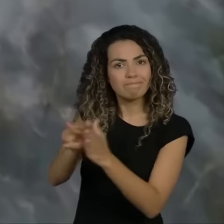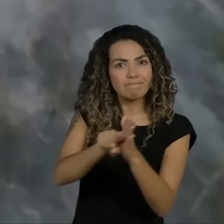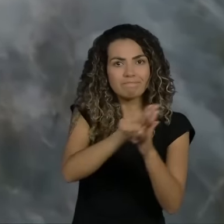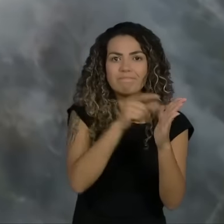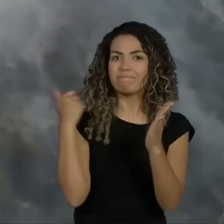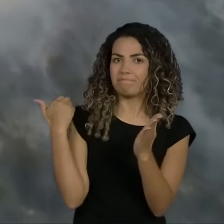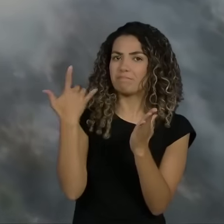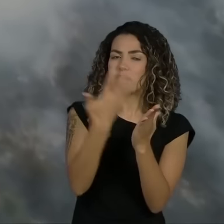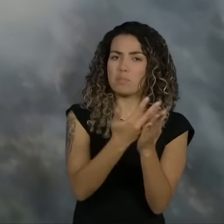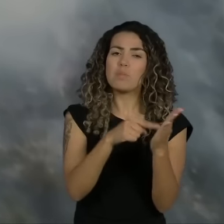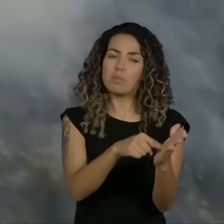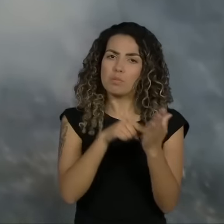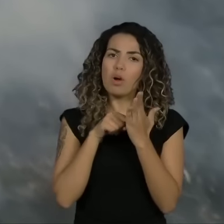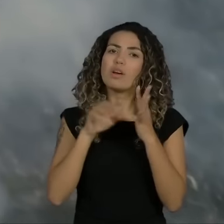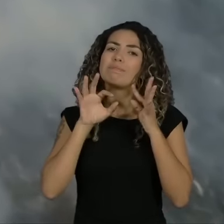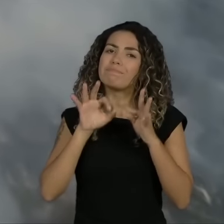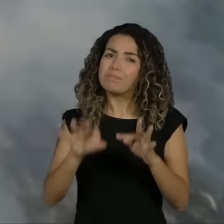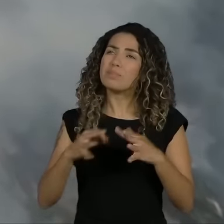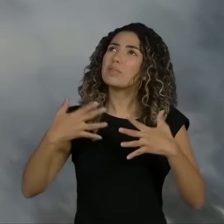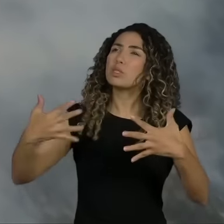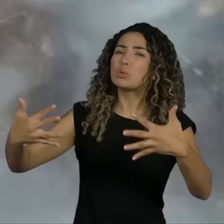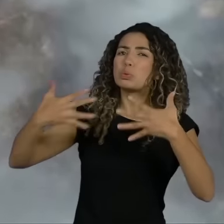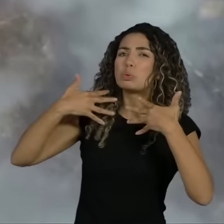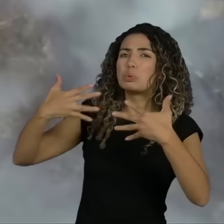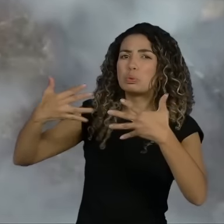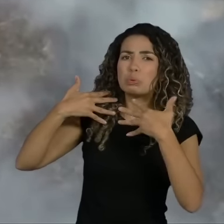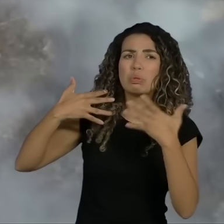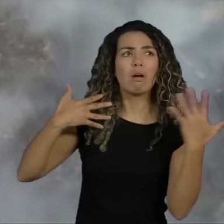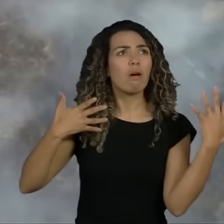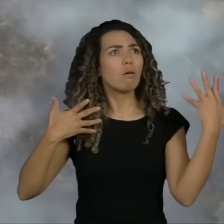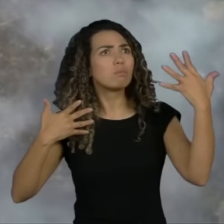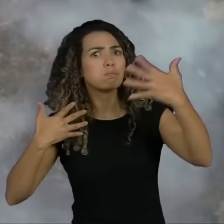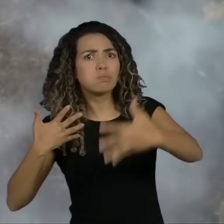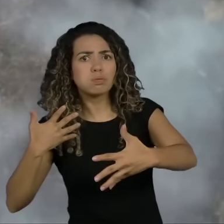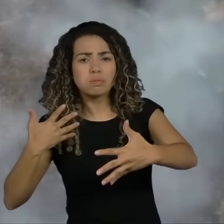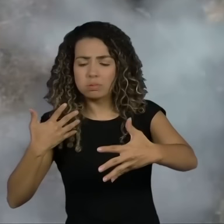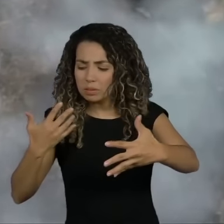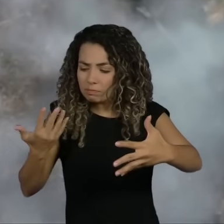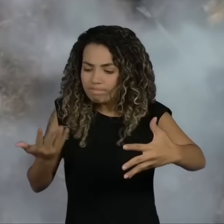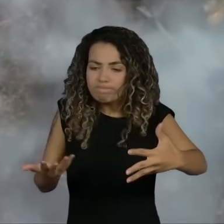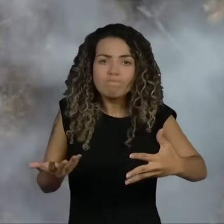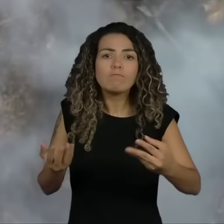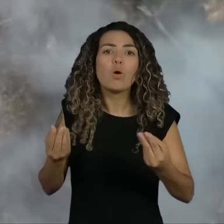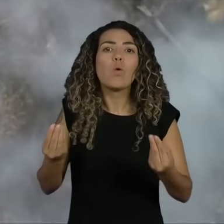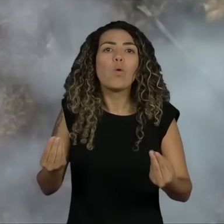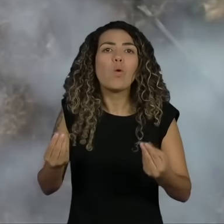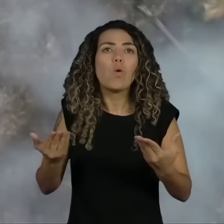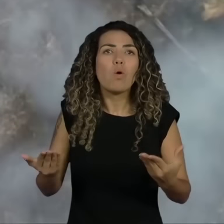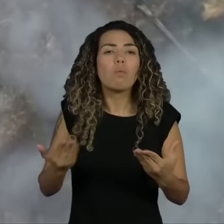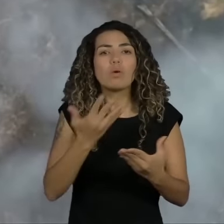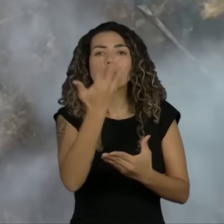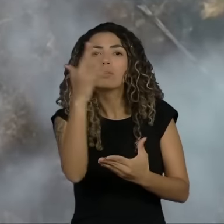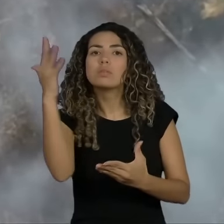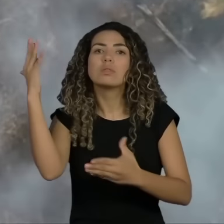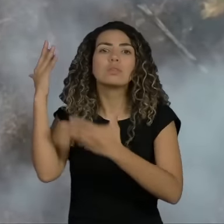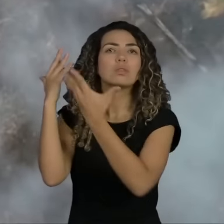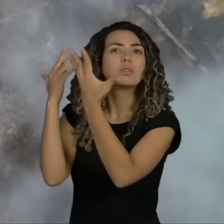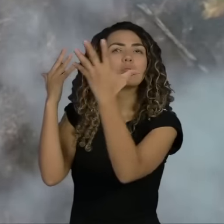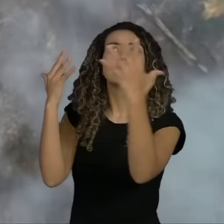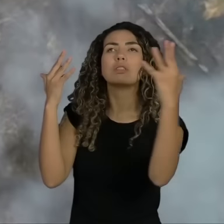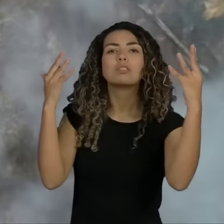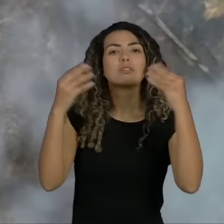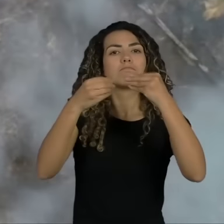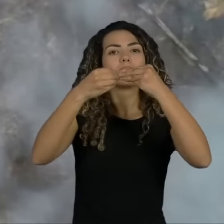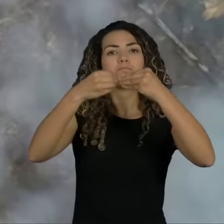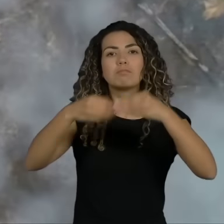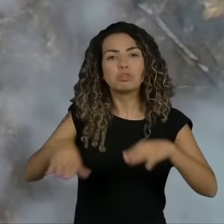que a combinação do aquecimento global com os desmatamentos torna a floresta úmida muito mais suscetível